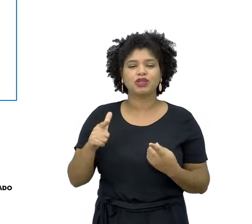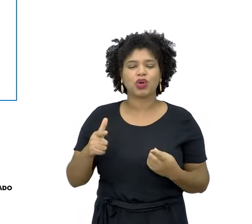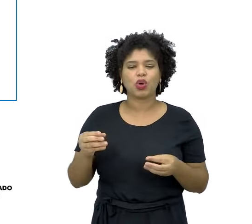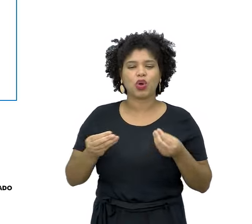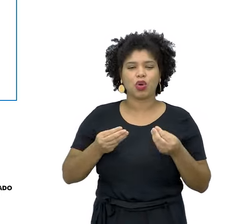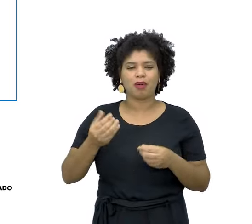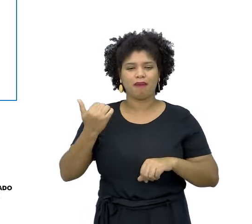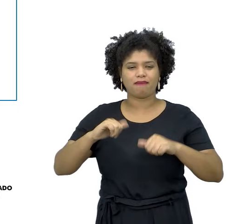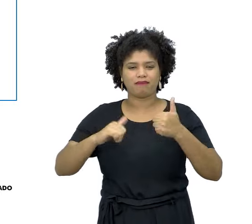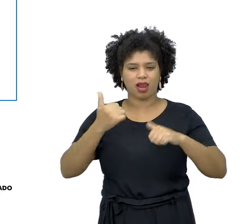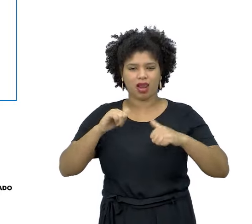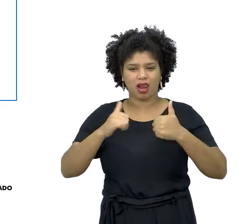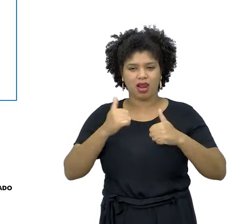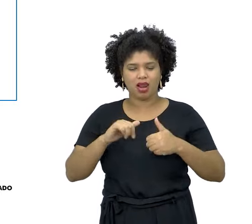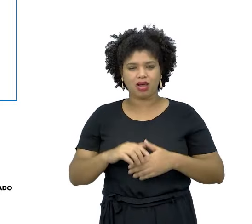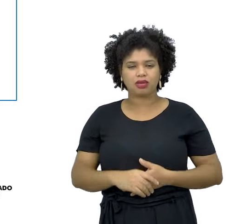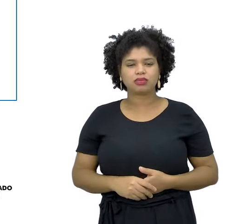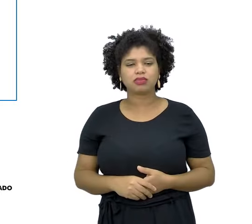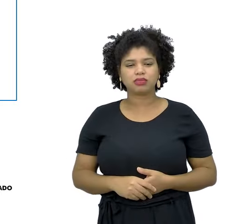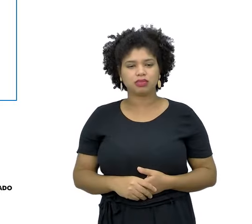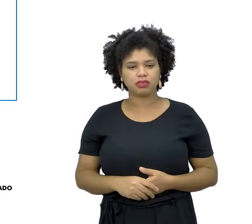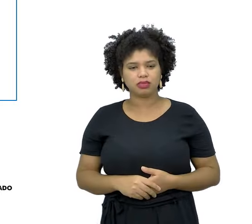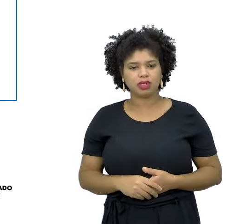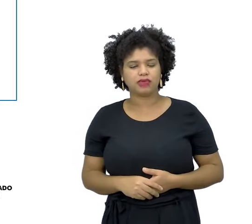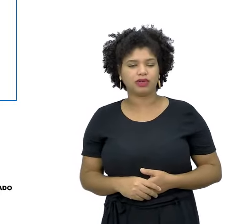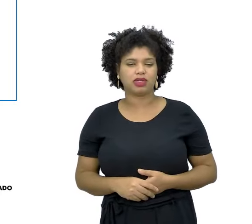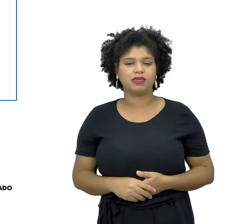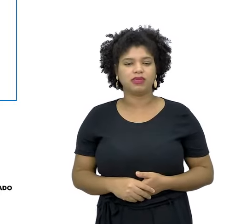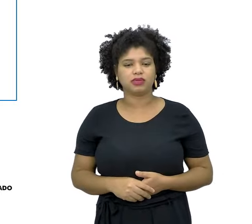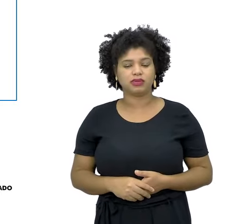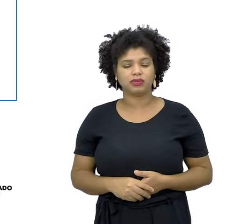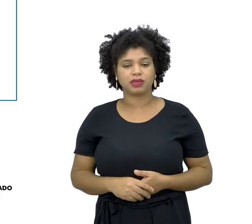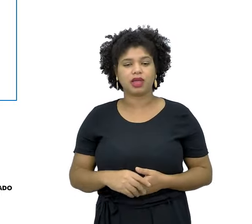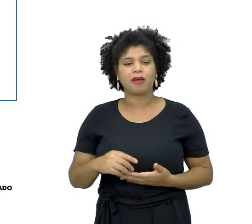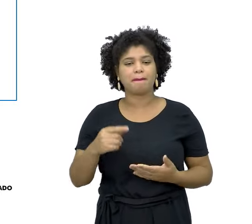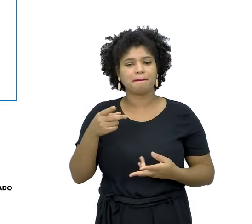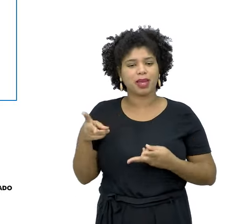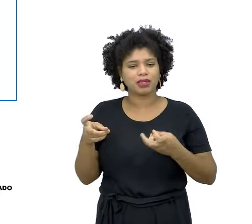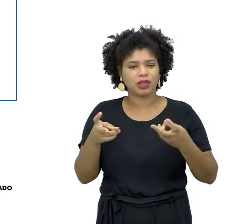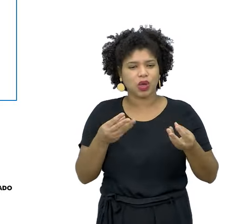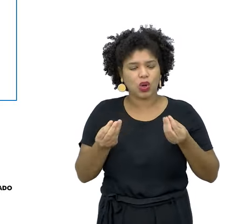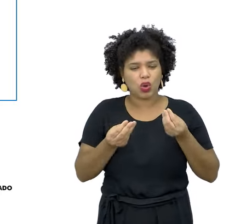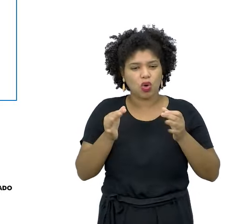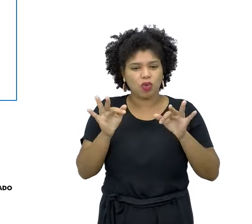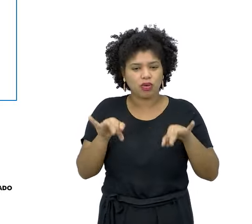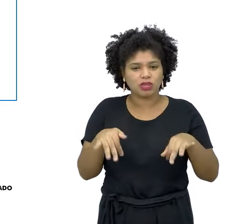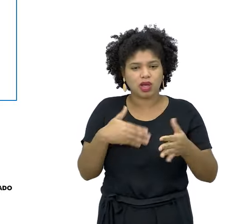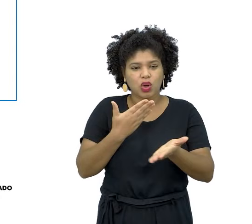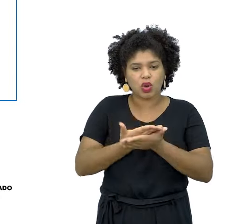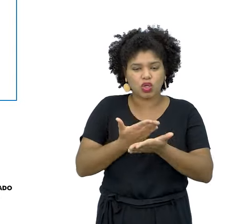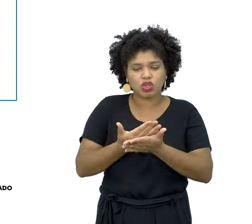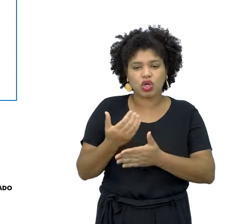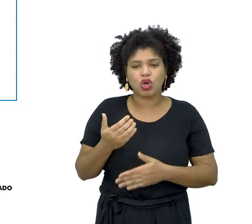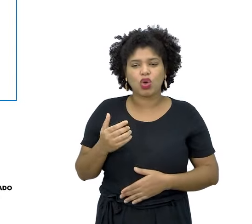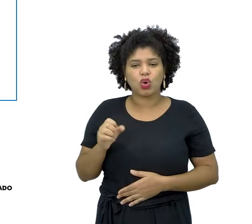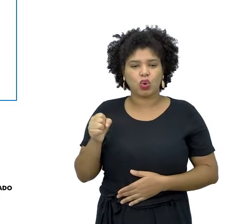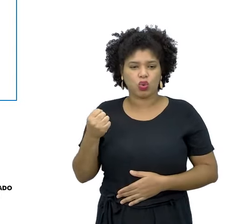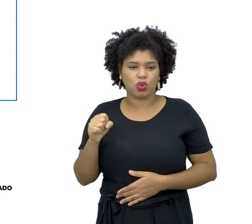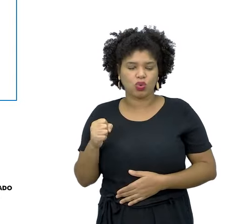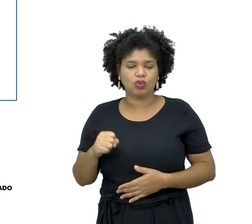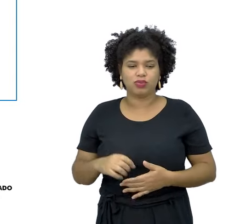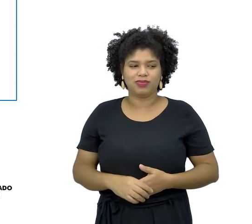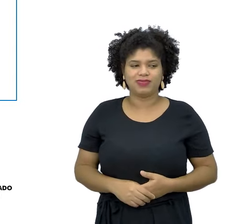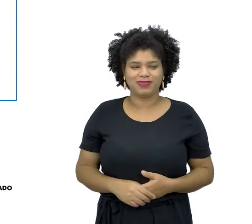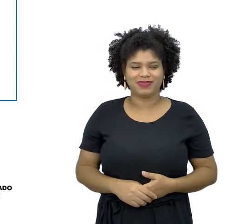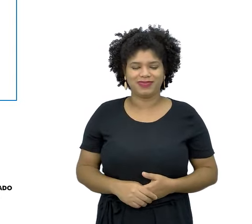de avaliação? Como que eu vou avaliar esse aluno, né? Para saber se ao final da aula 8 ele